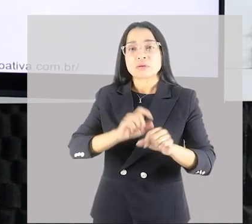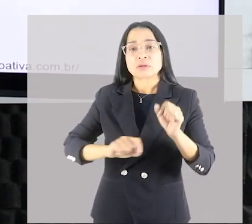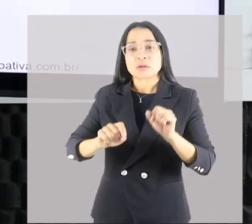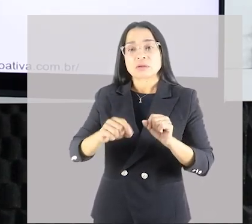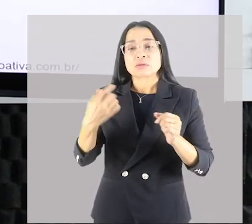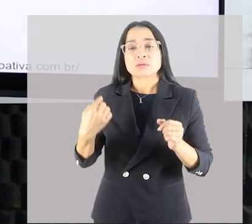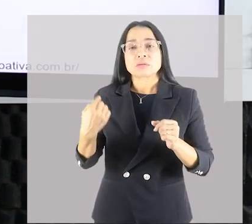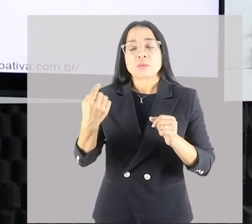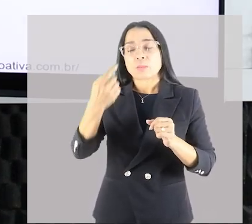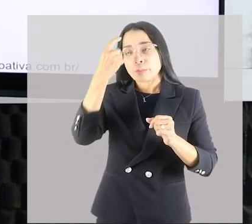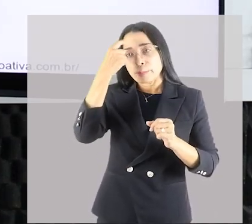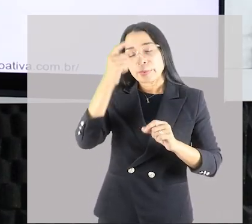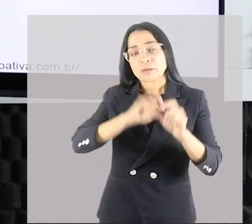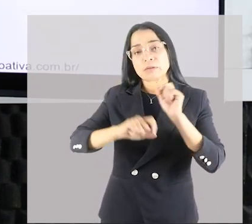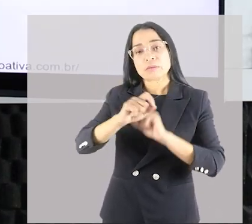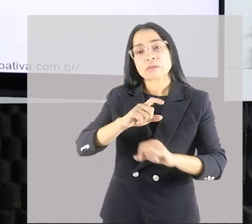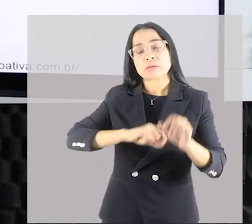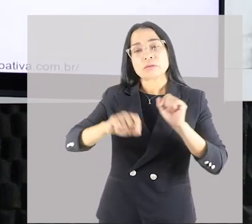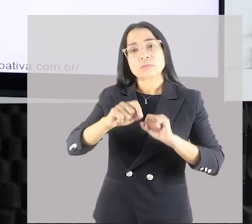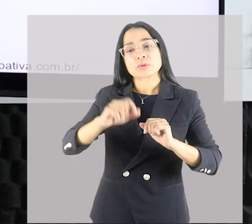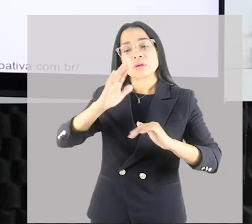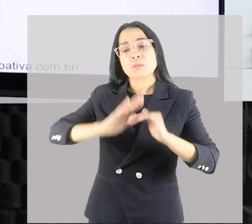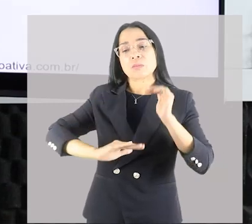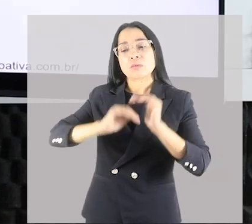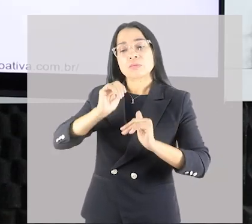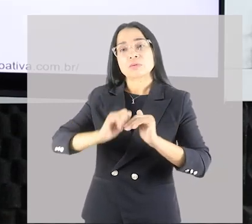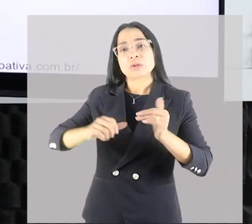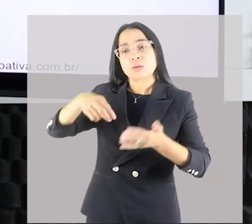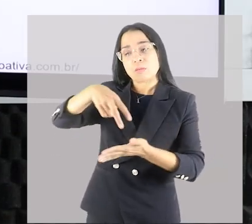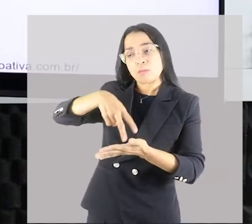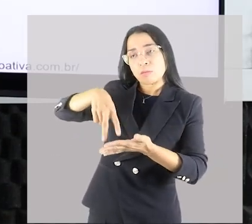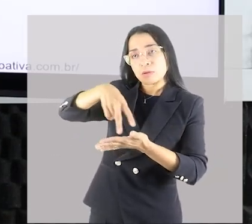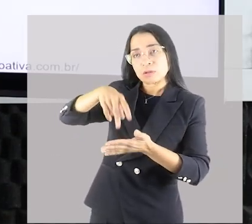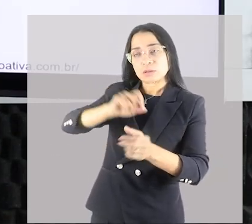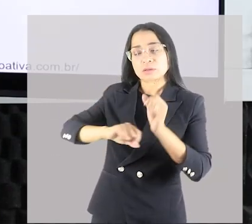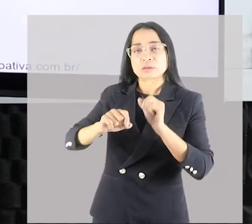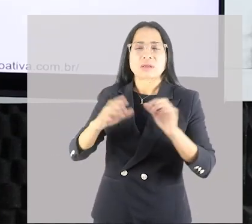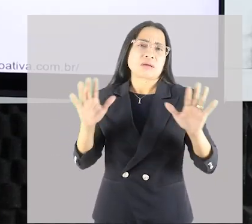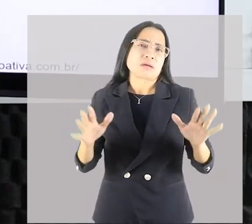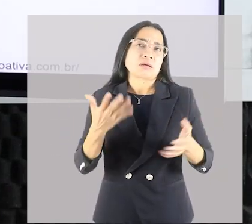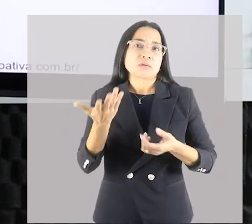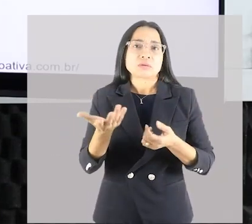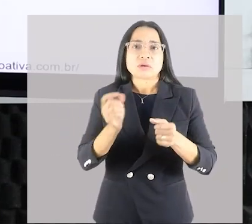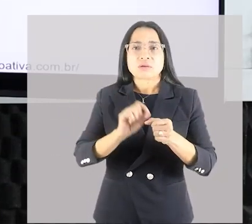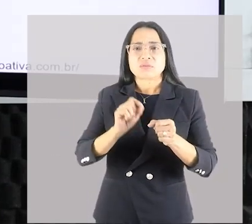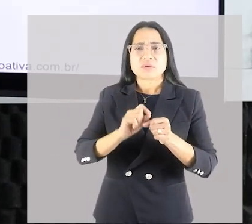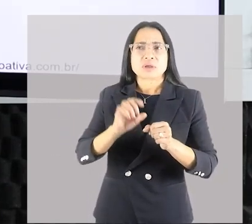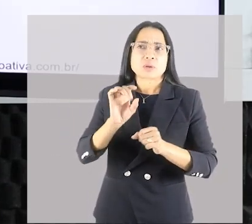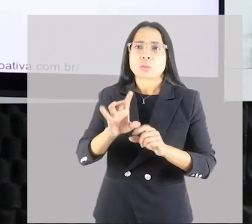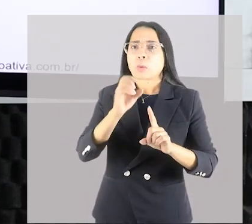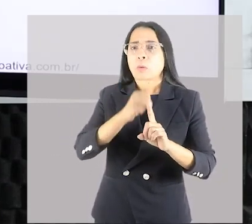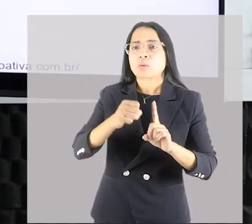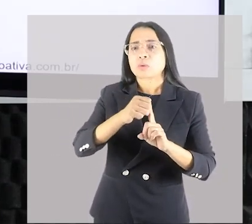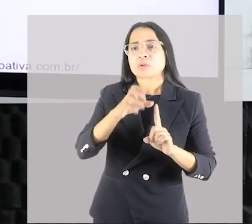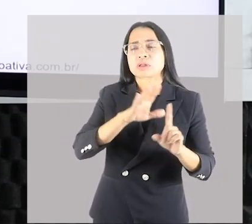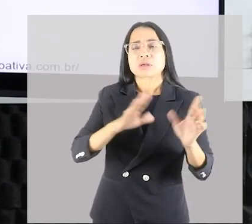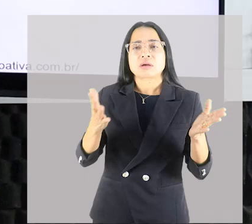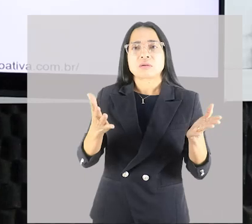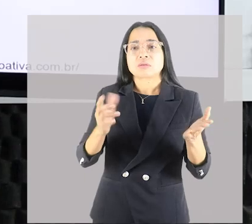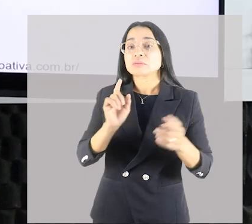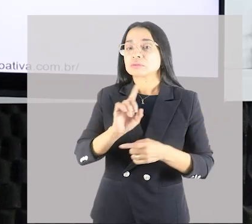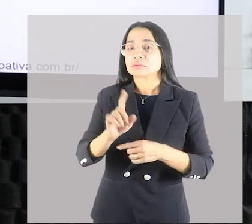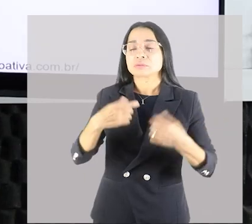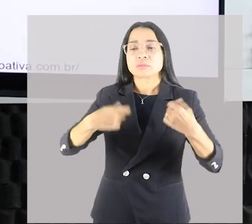pensa no aspecto profissional. Agora, quando é feito apenas de forma social, não. Aí